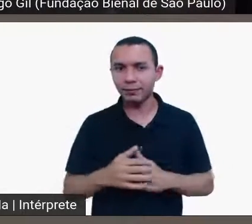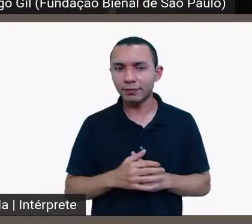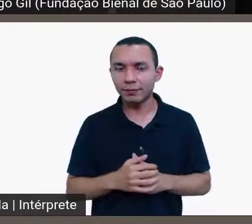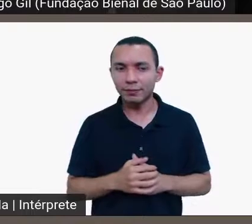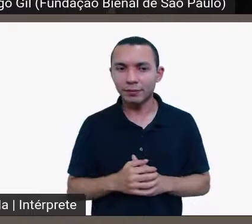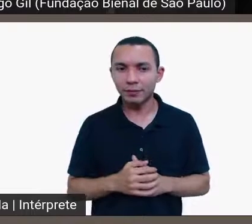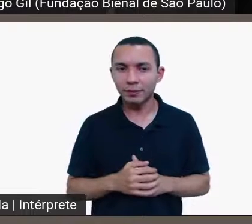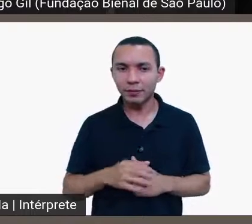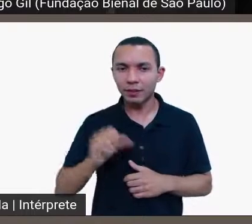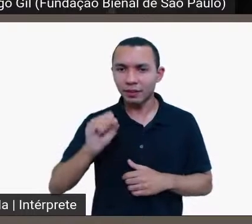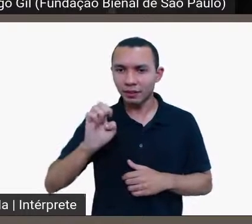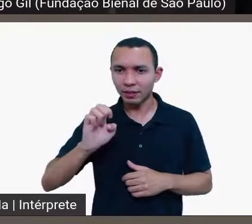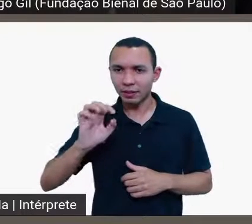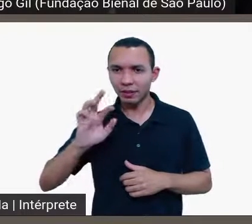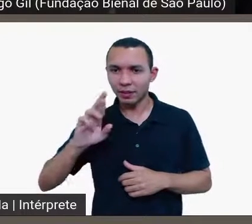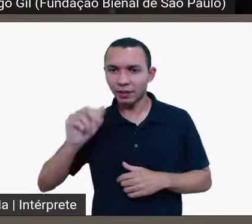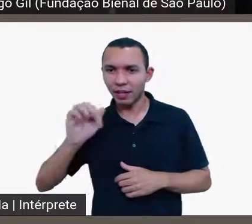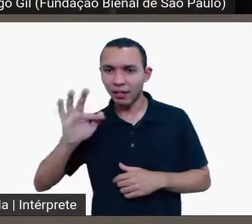Serafim Ponte Grande, é isso?